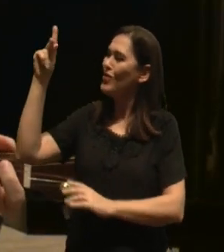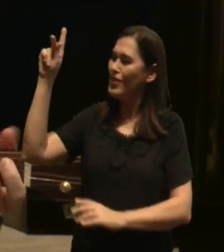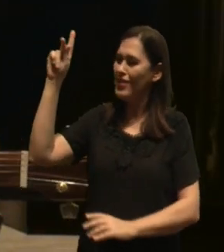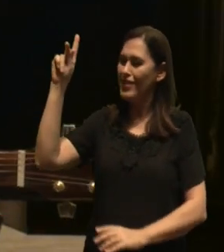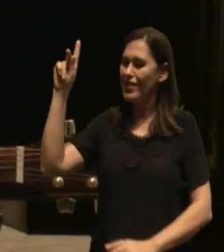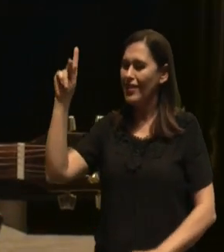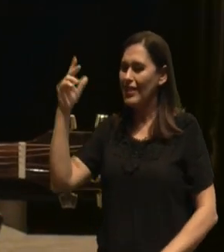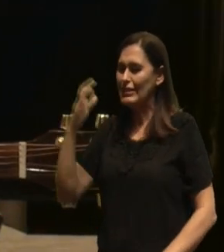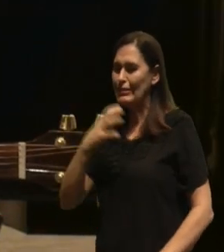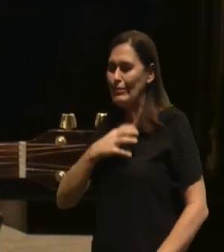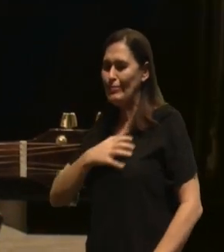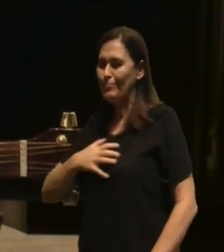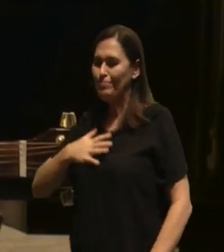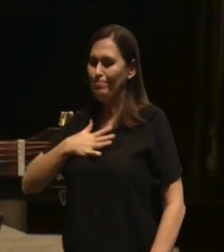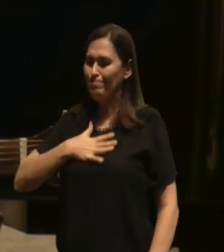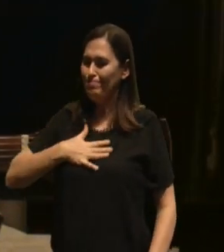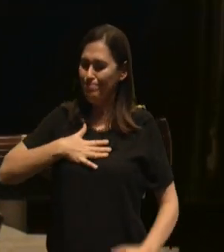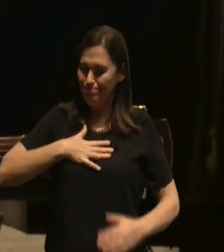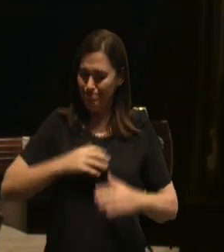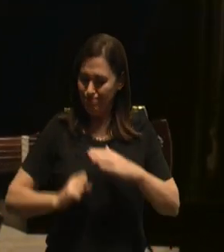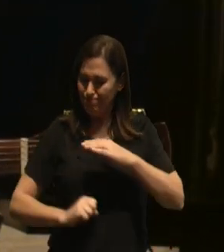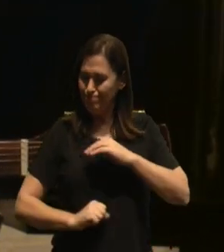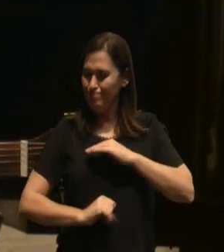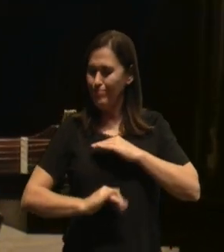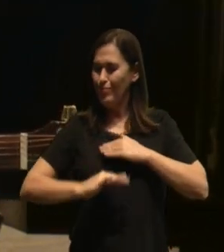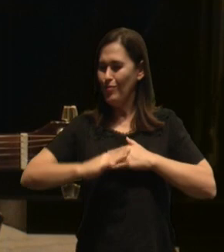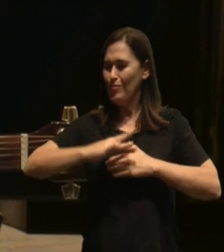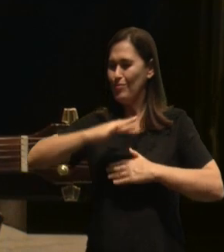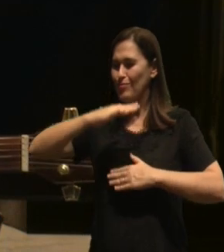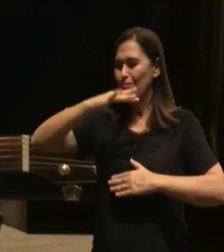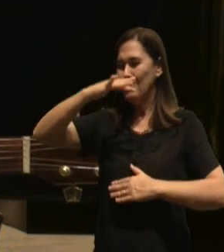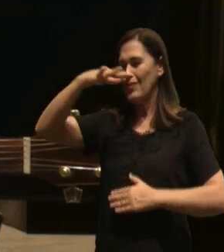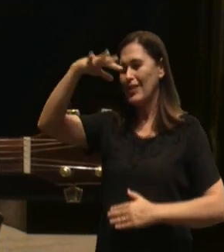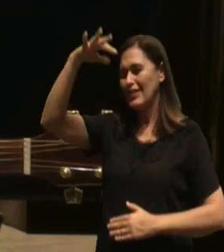vem saciar o meu ser